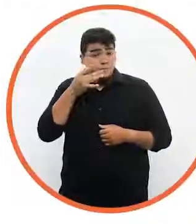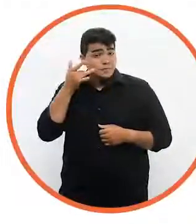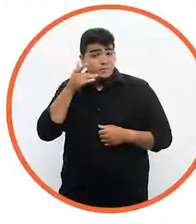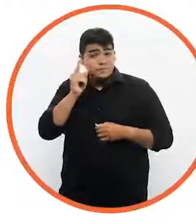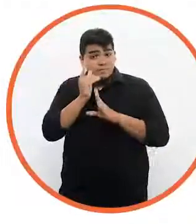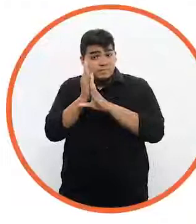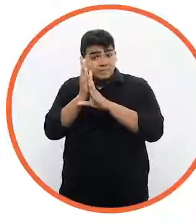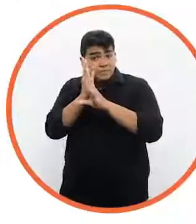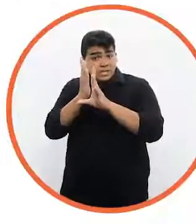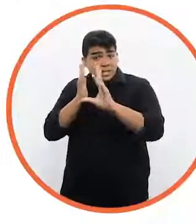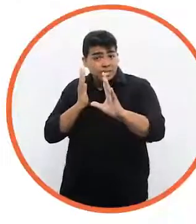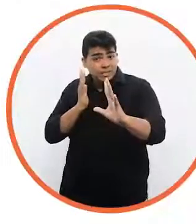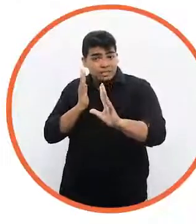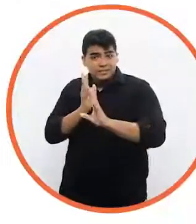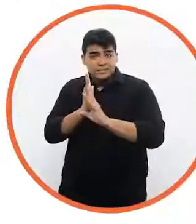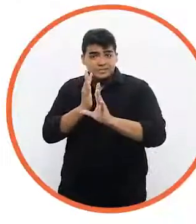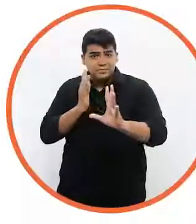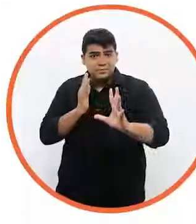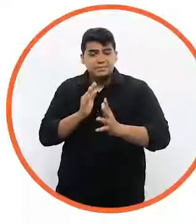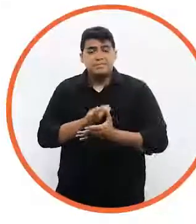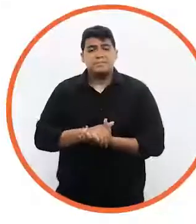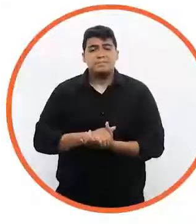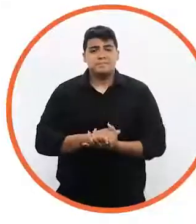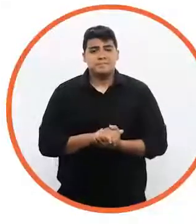Temos também outro falso cognato aqui,